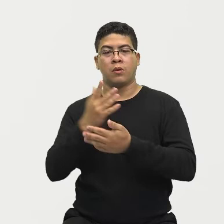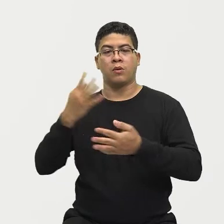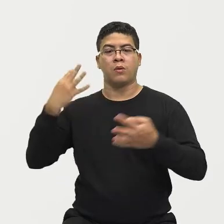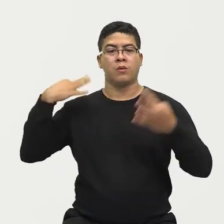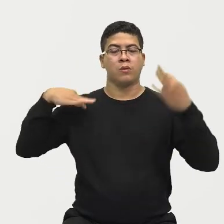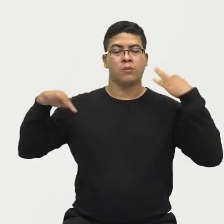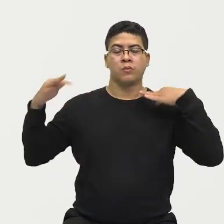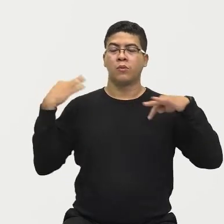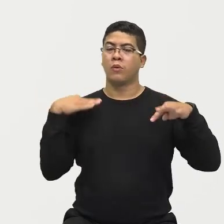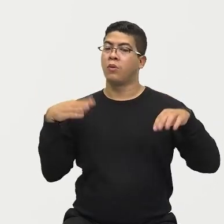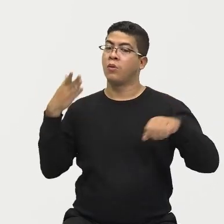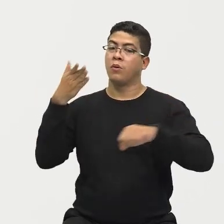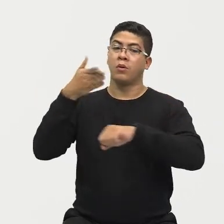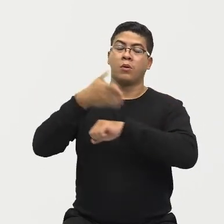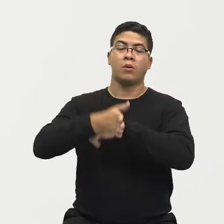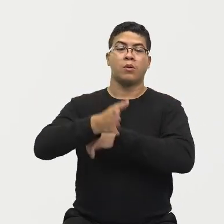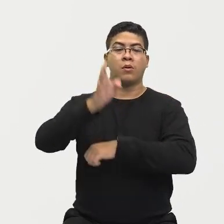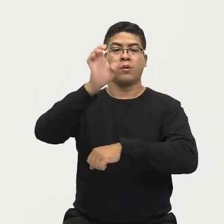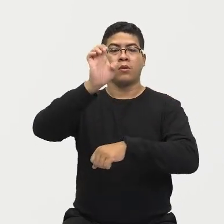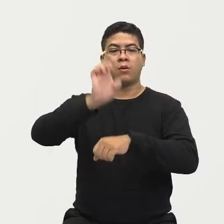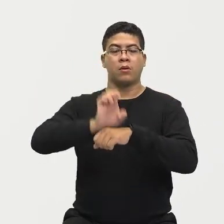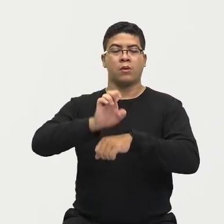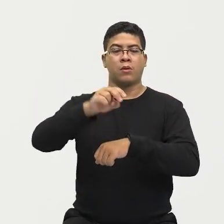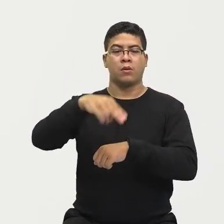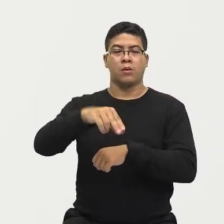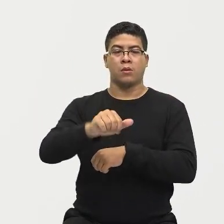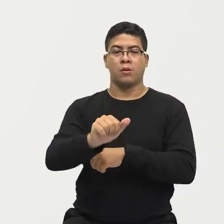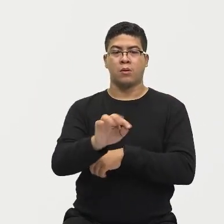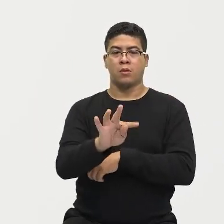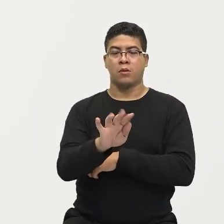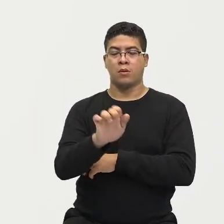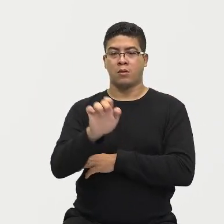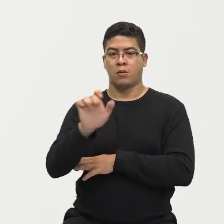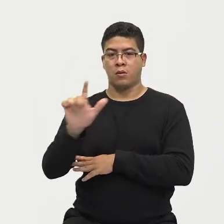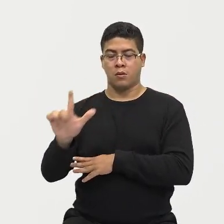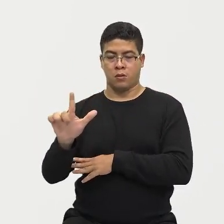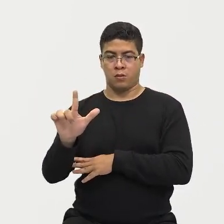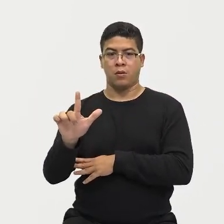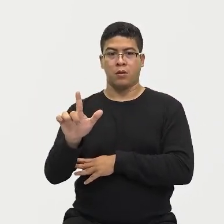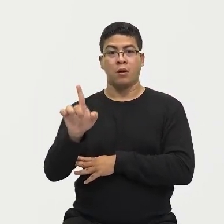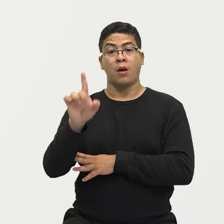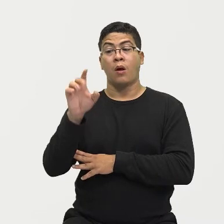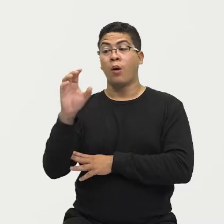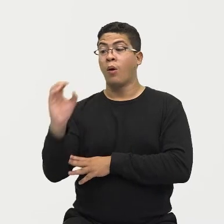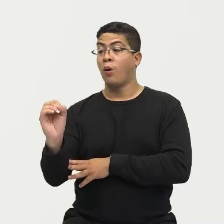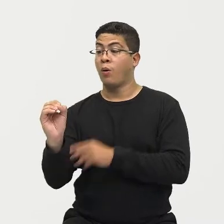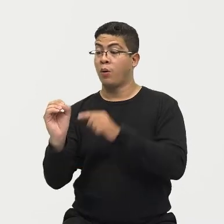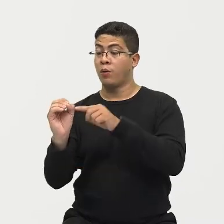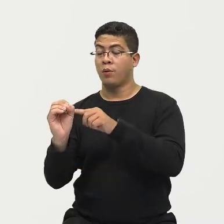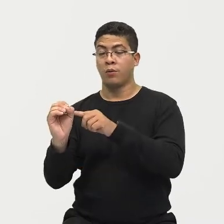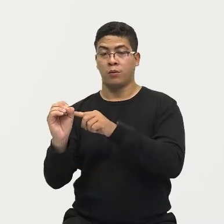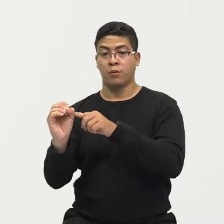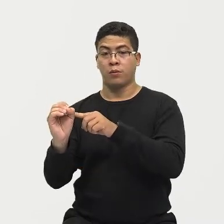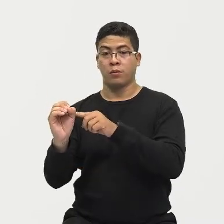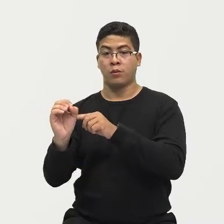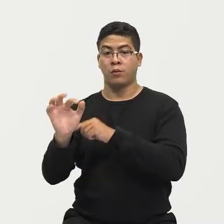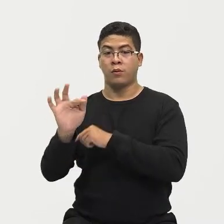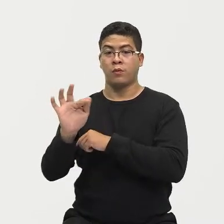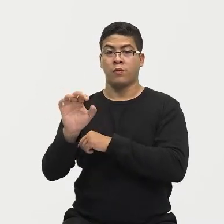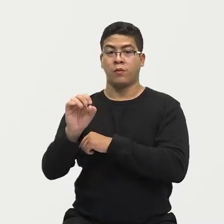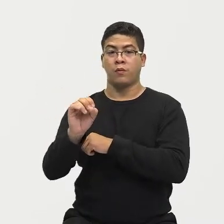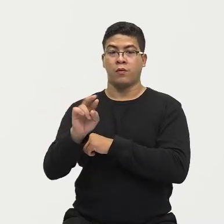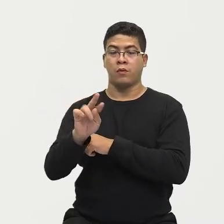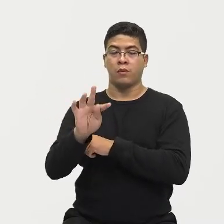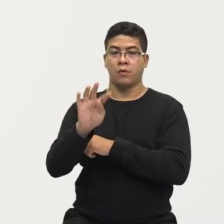ó, o forte, ele é uma construção militar, ele não é um adjetivo, ele não